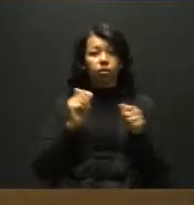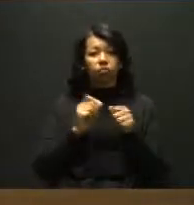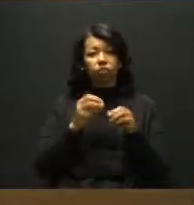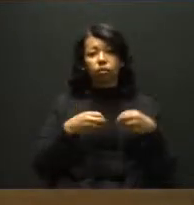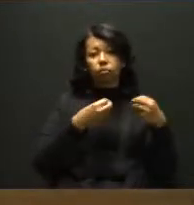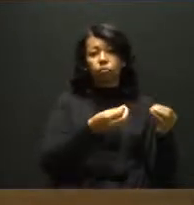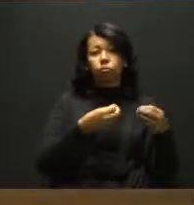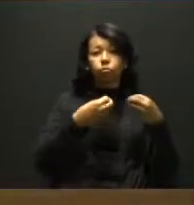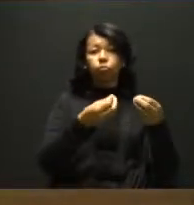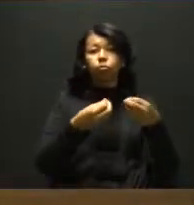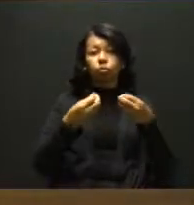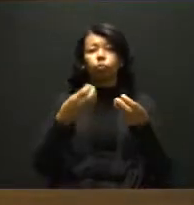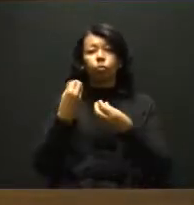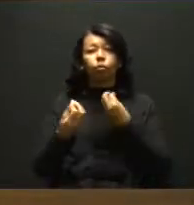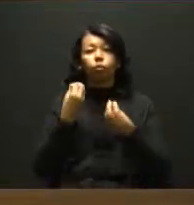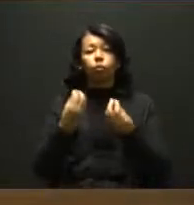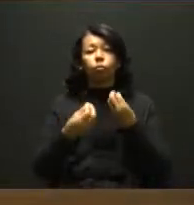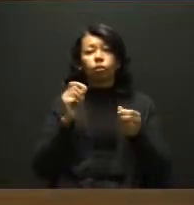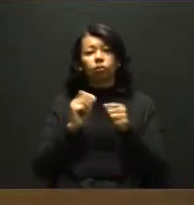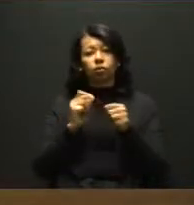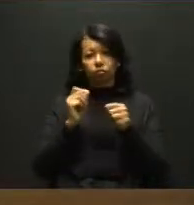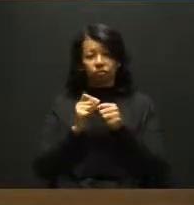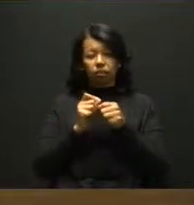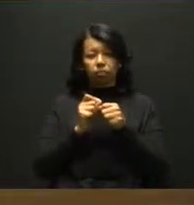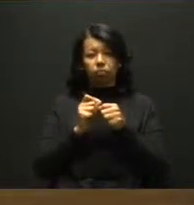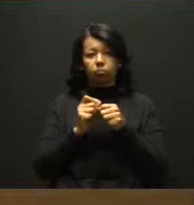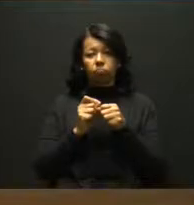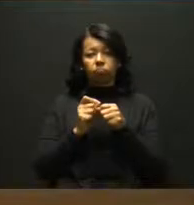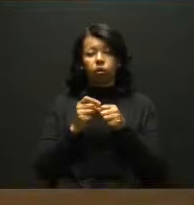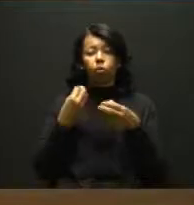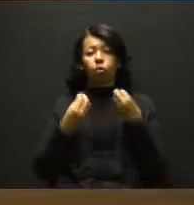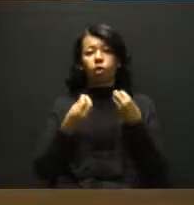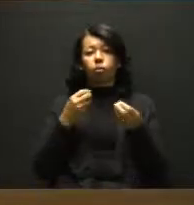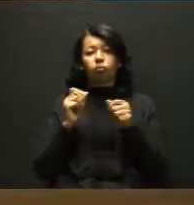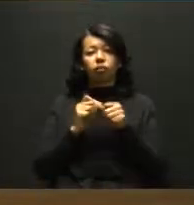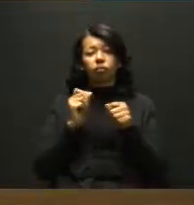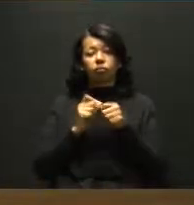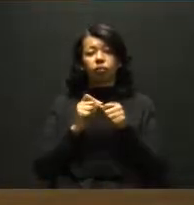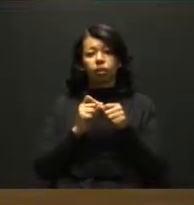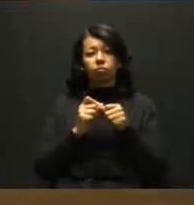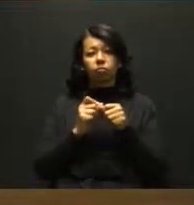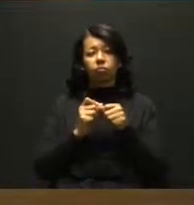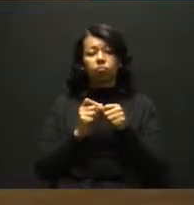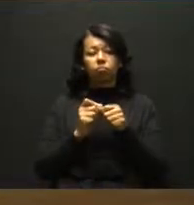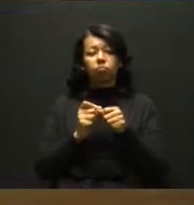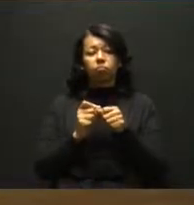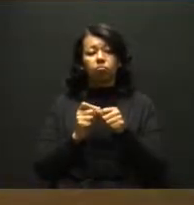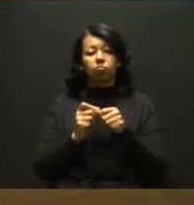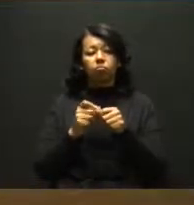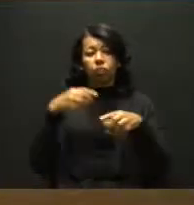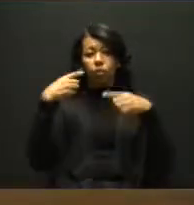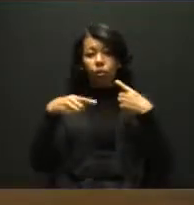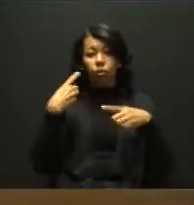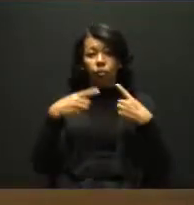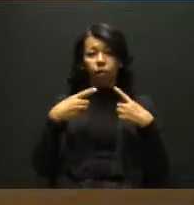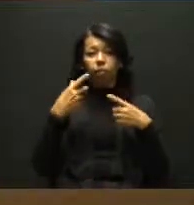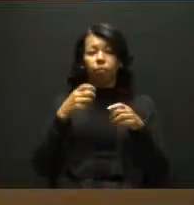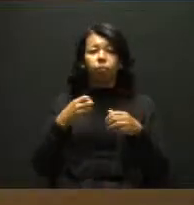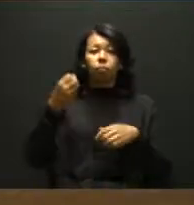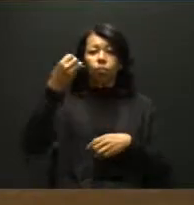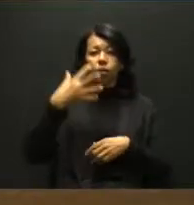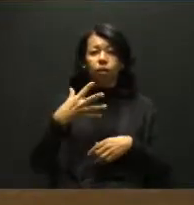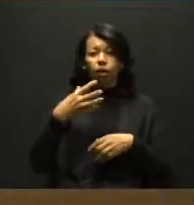como está sendo feito essa movimentação como está sendo feito essa cobrança é justamente pode explicar esse valor o montante